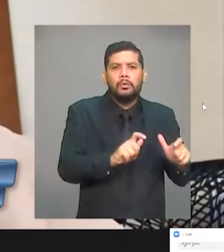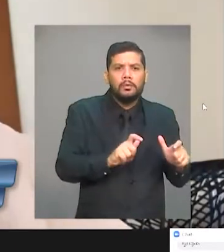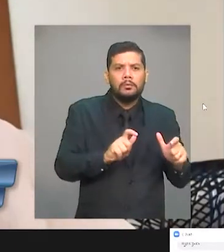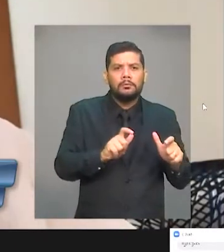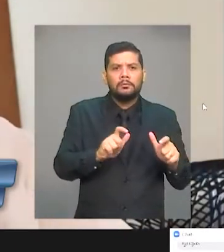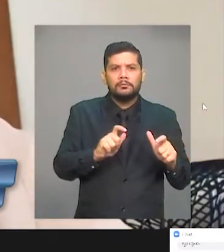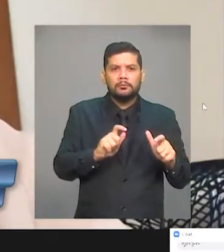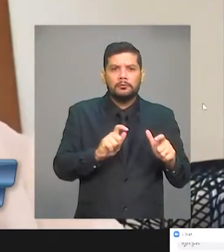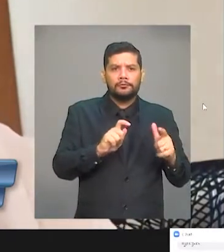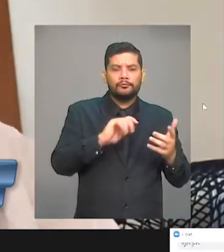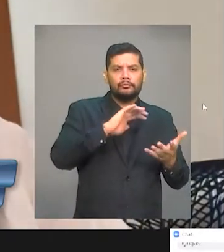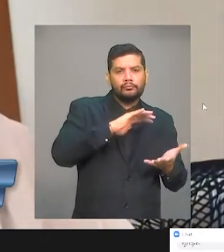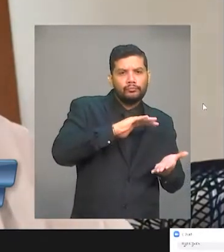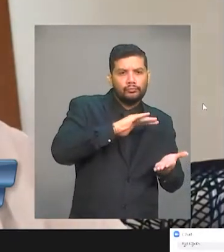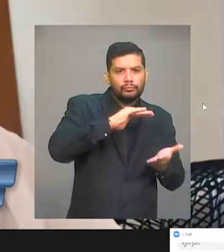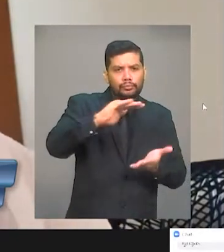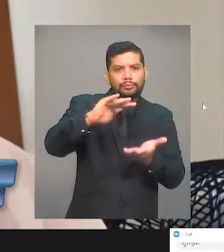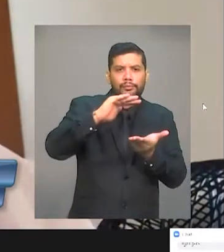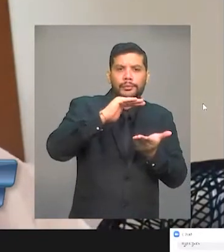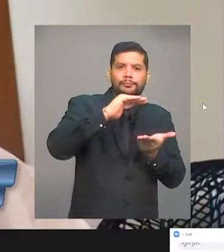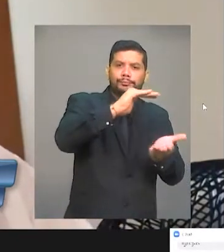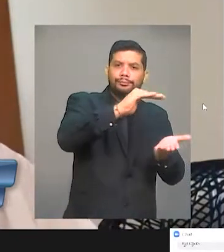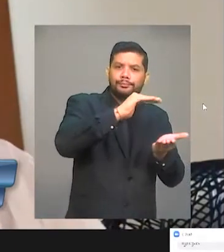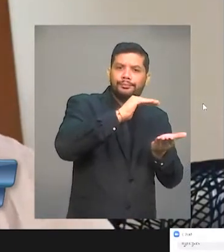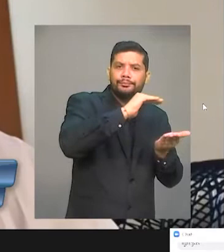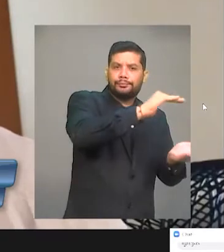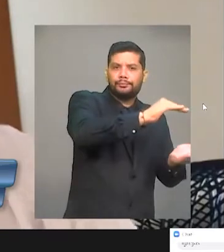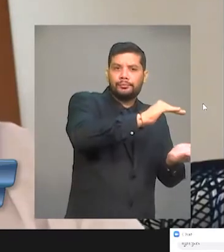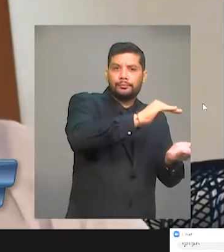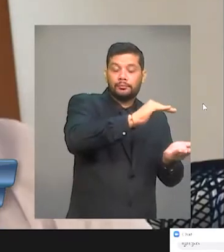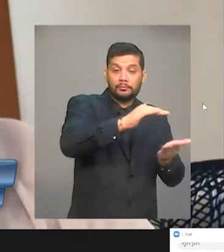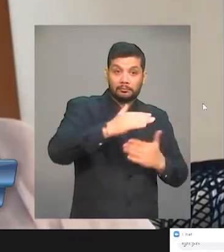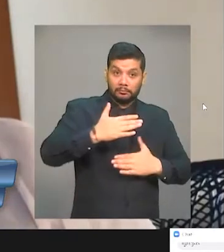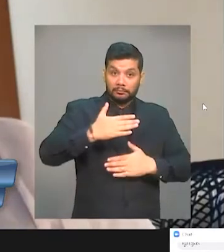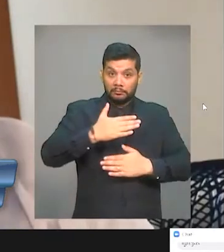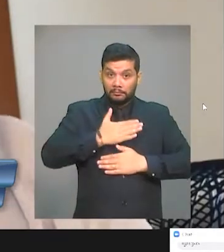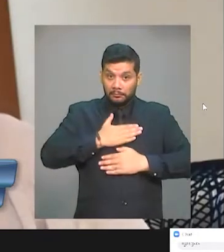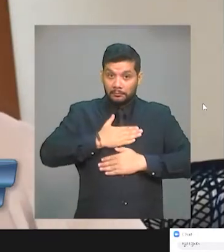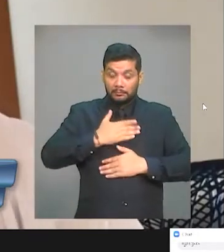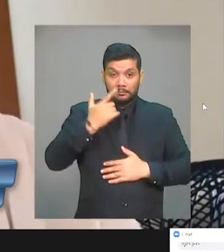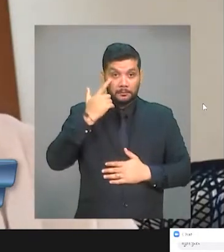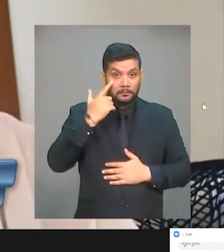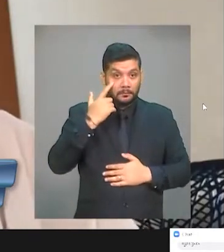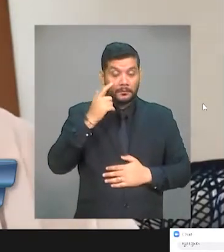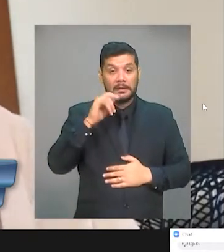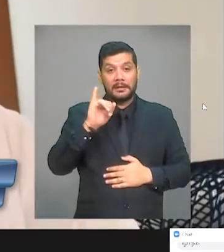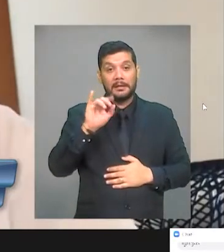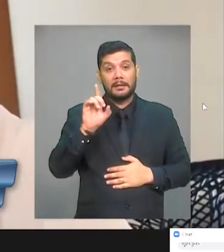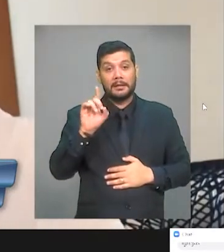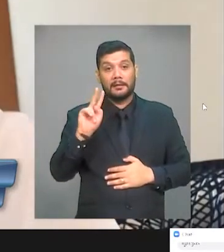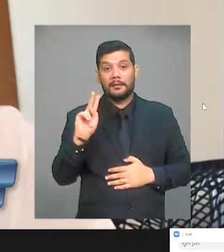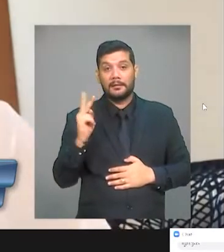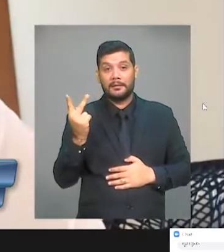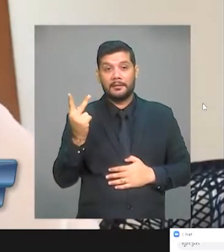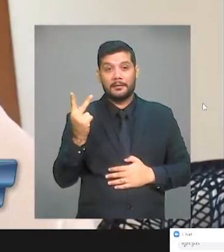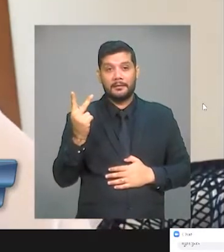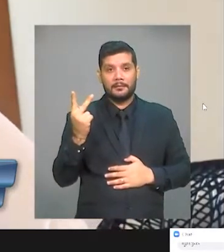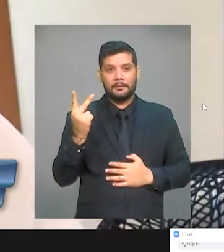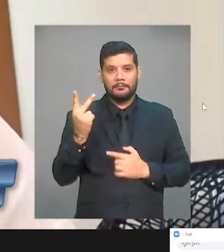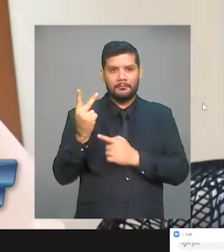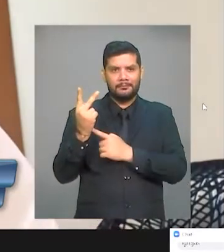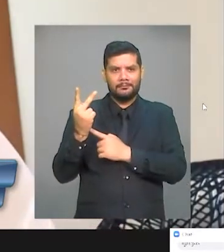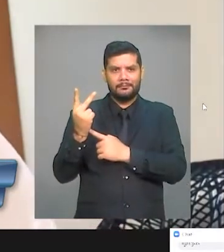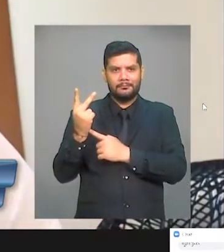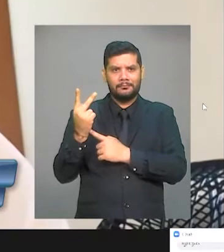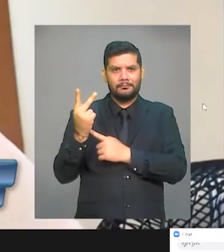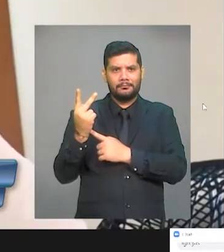dever-se-á encaminhar, tendo em vista que, na minha ótica, o IDH não pode ser a